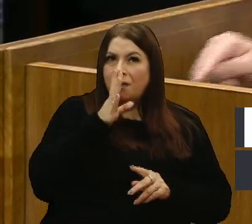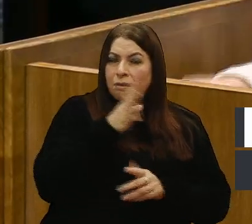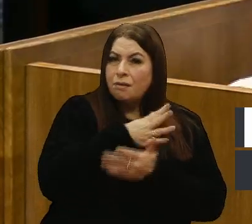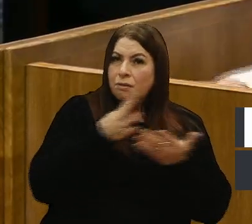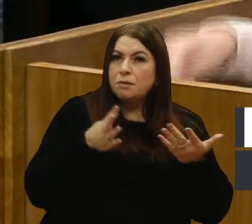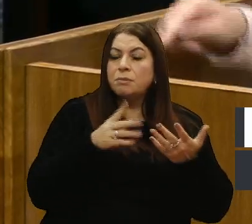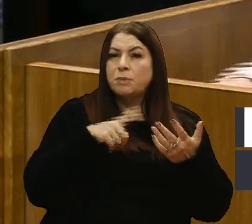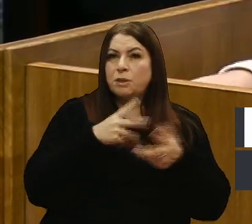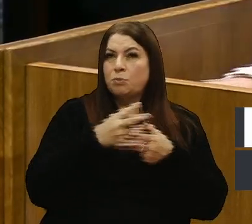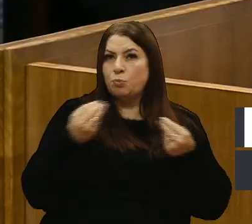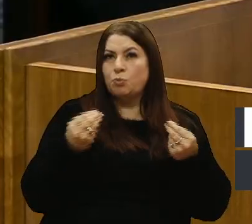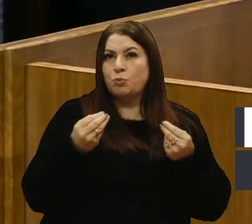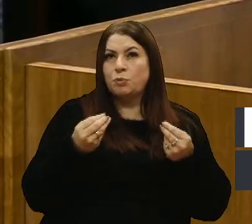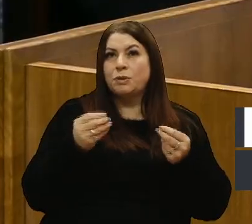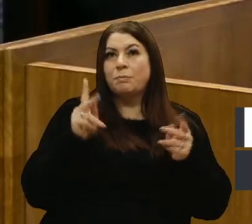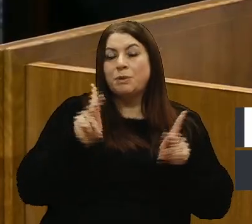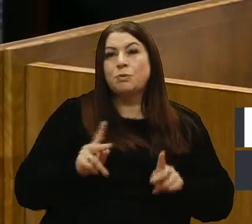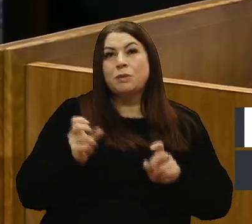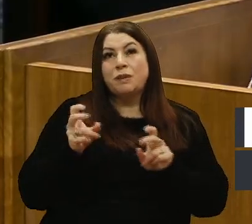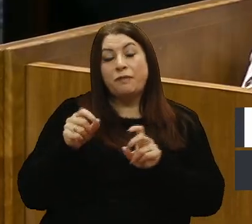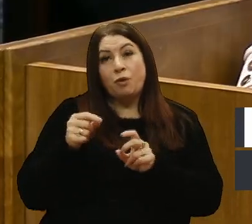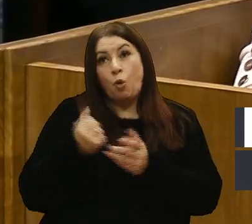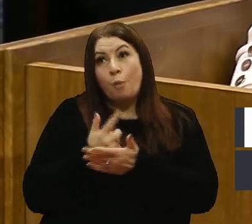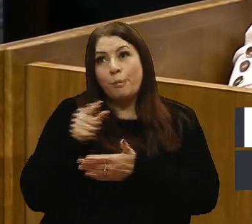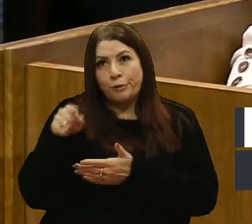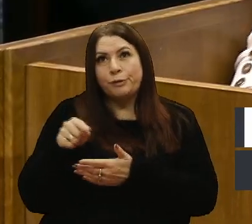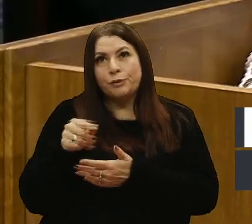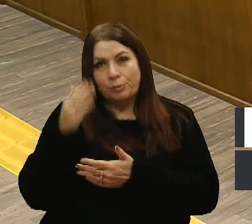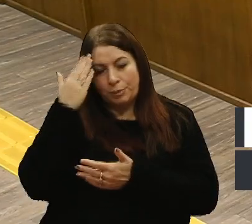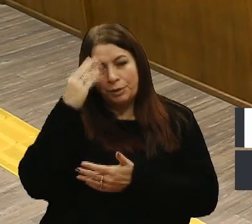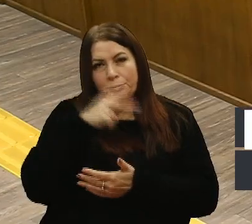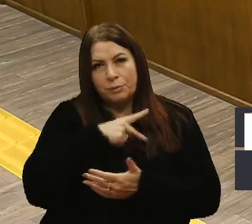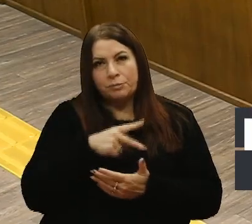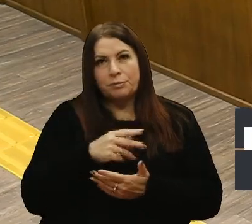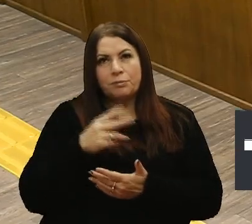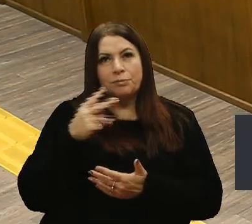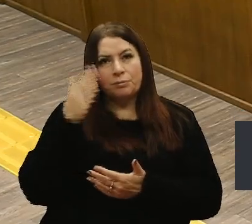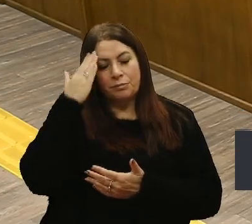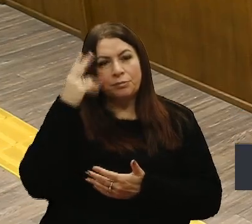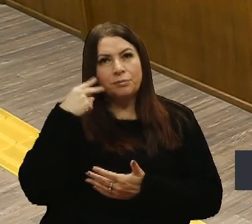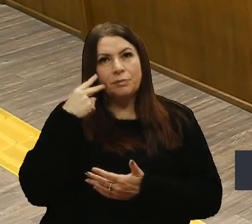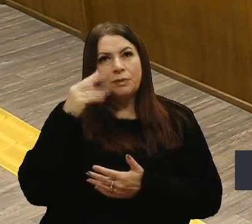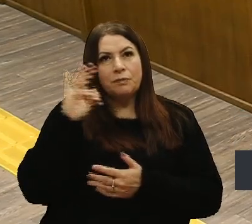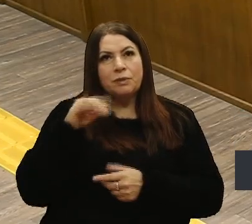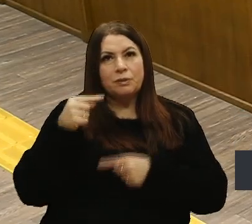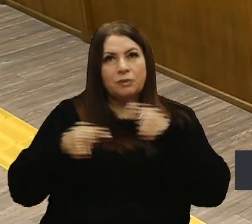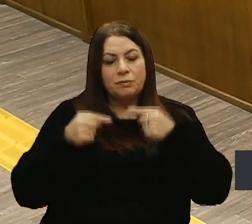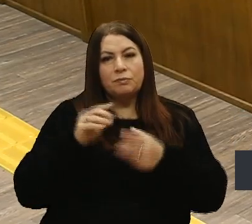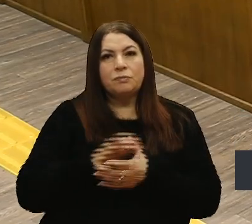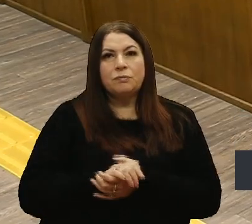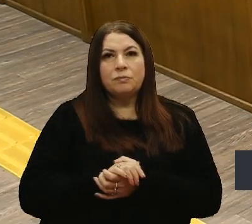mas ainda tem muitos consumidores disso. Era isso, senhor presidente. Obrigada. Obrigado, vereadora. Encerrada a discussão.